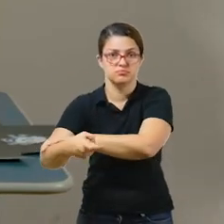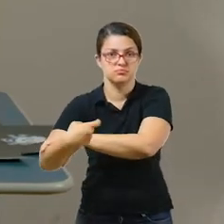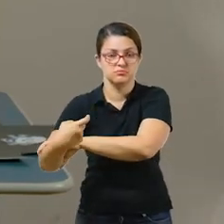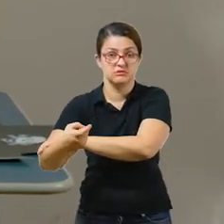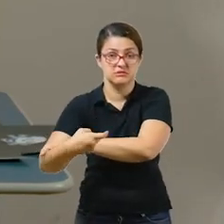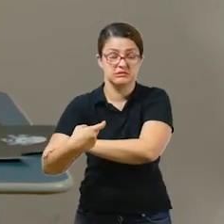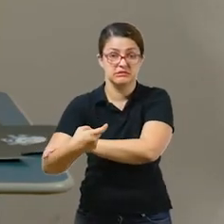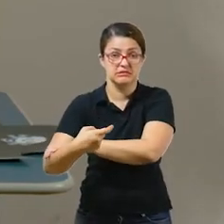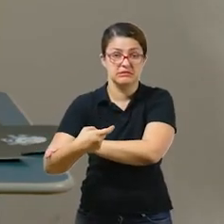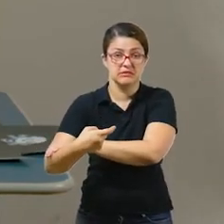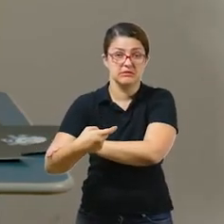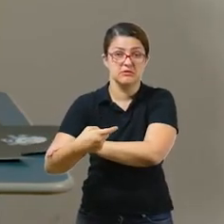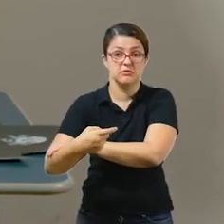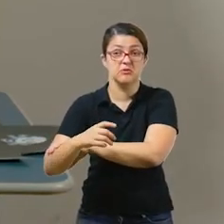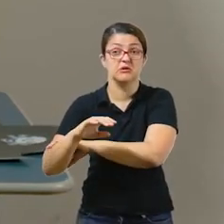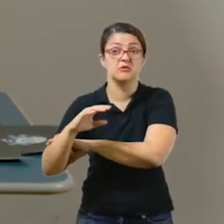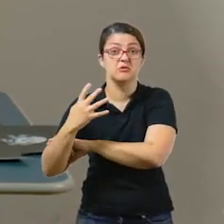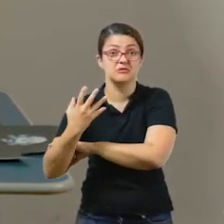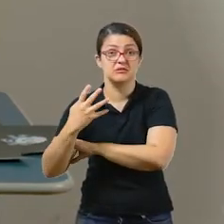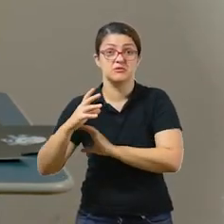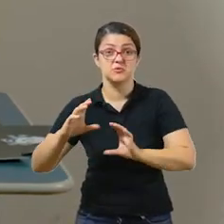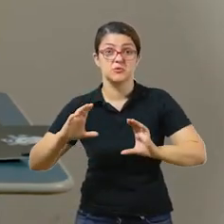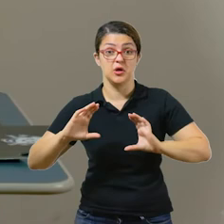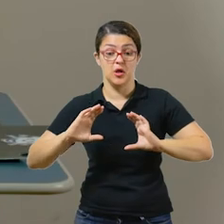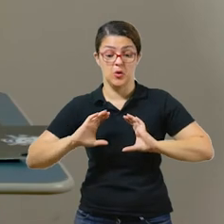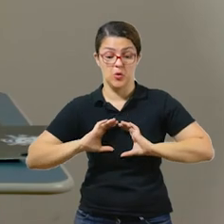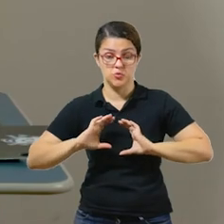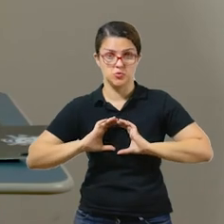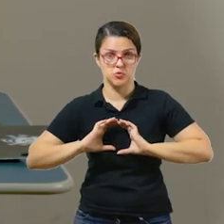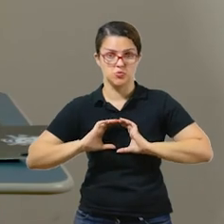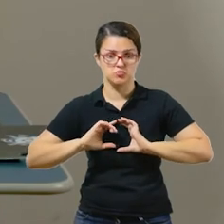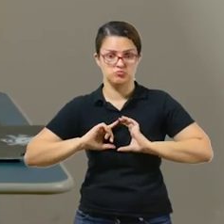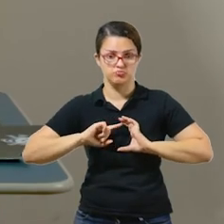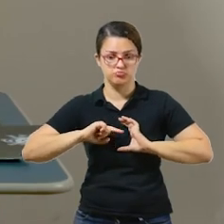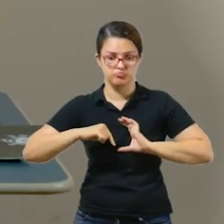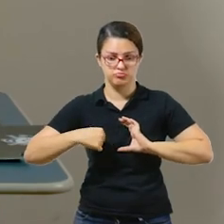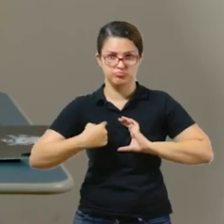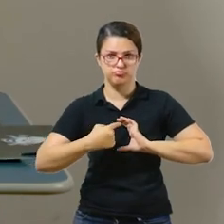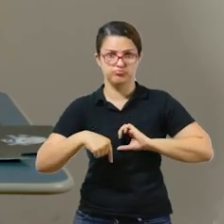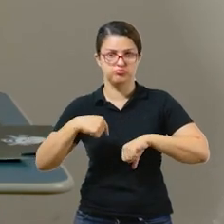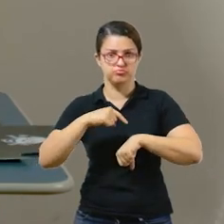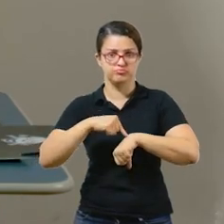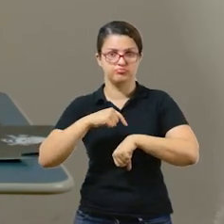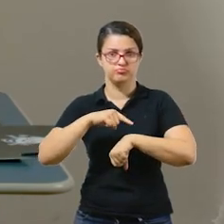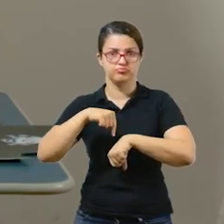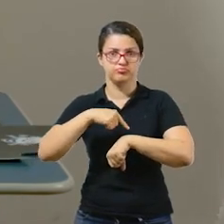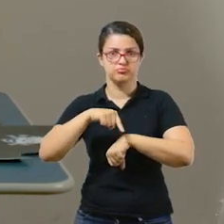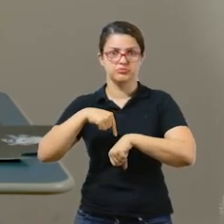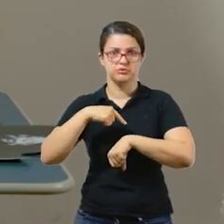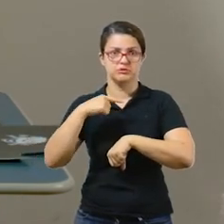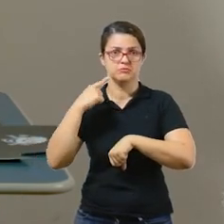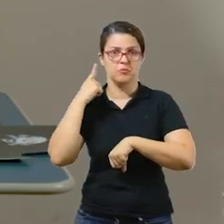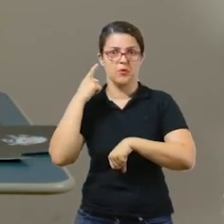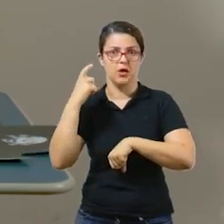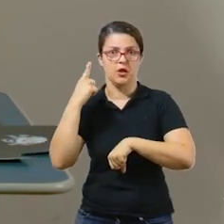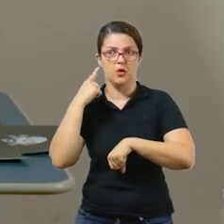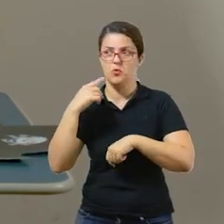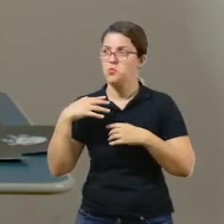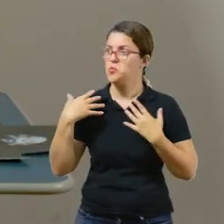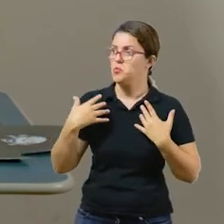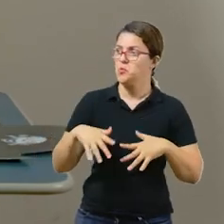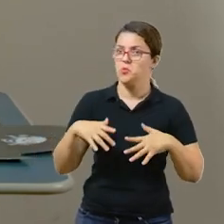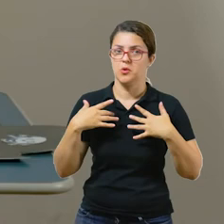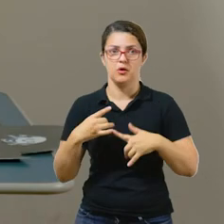do relógio, ele sabia que o crocodilo estava próximo. Então ele ficava apavorado porque ele poderia comer